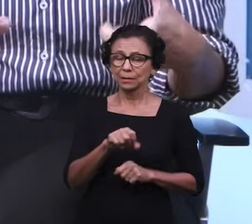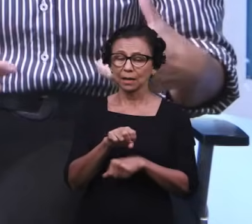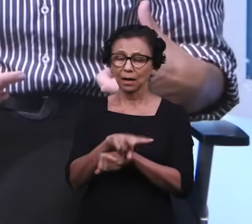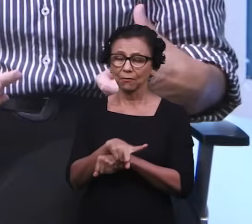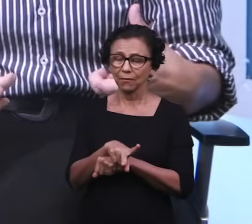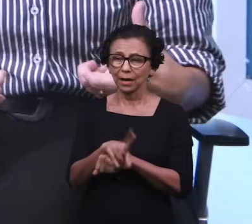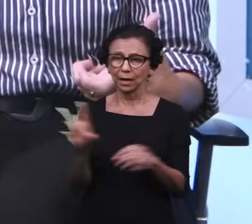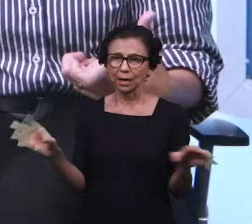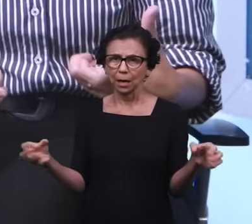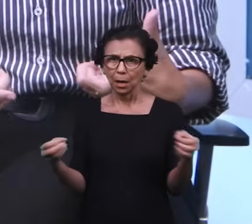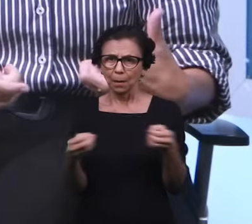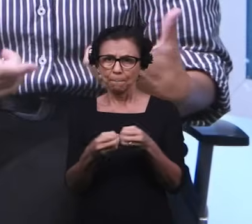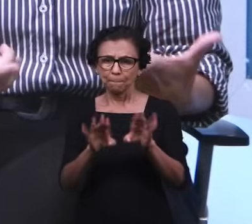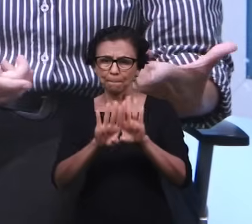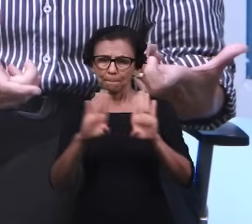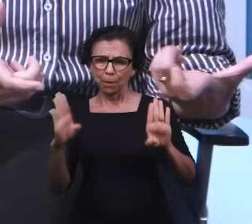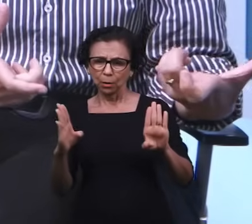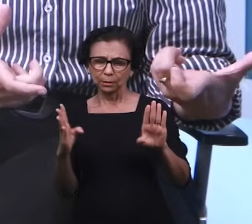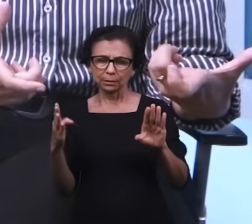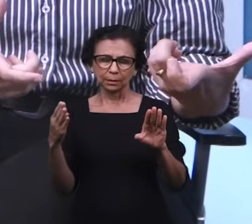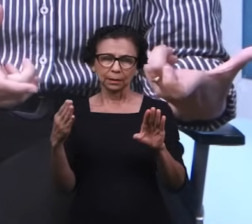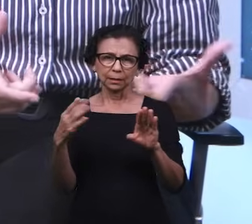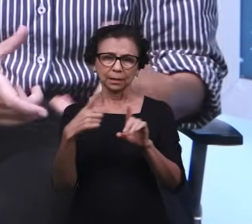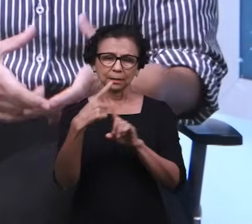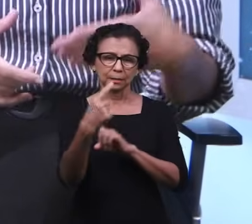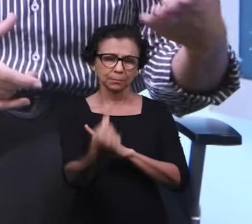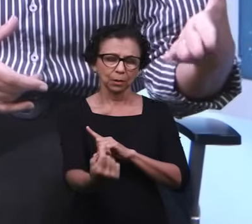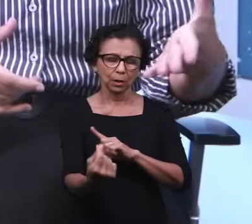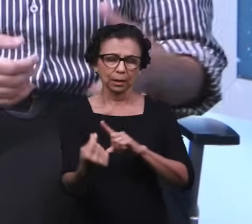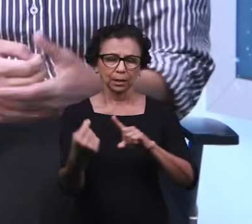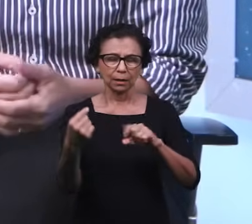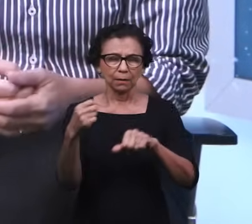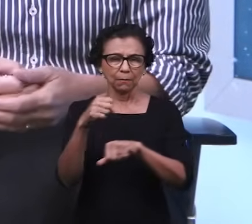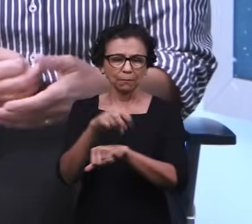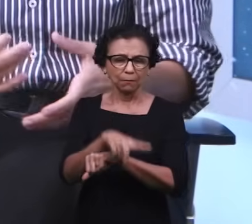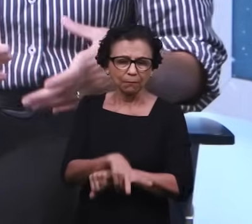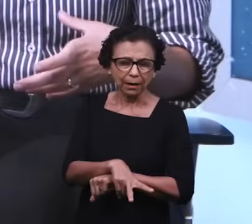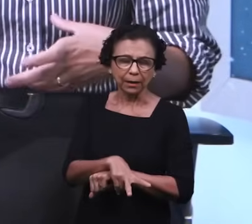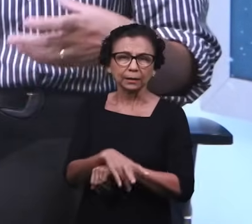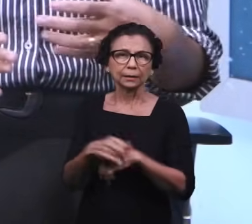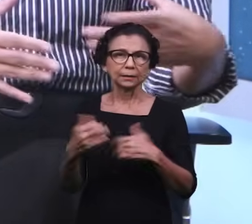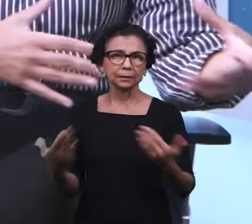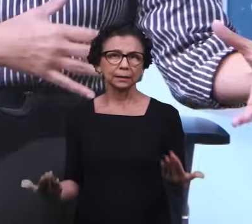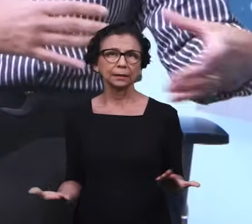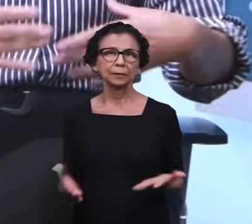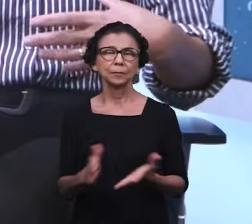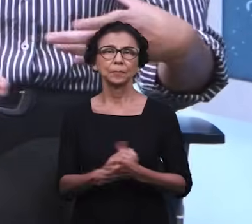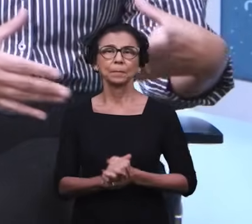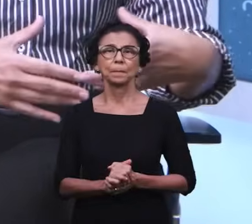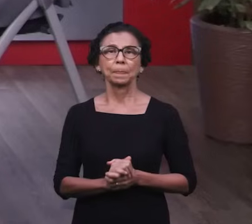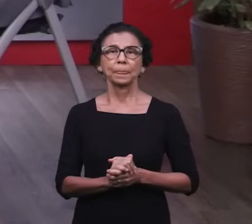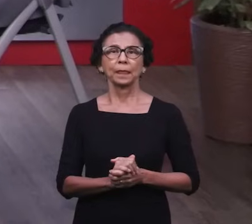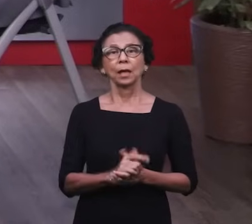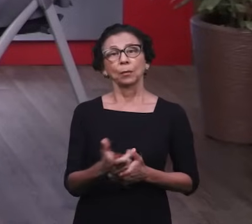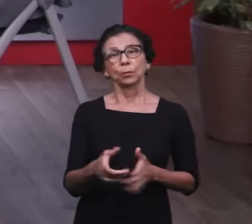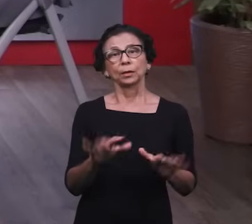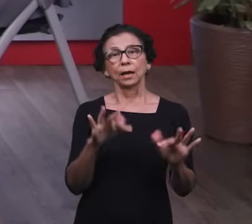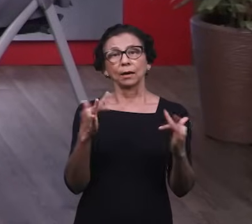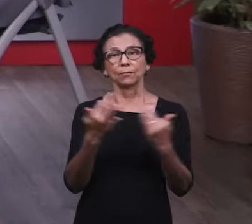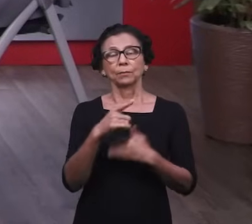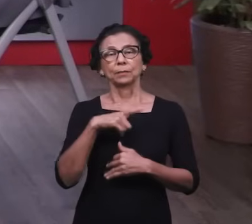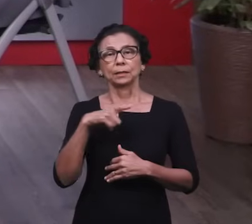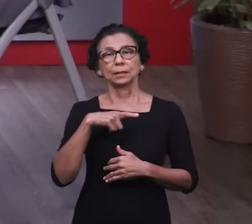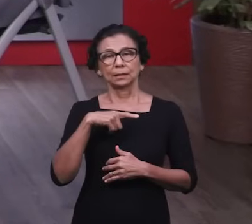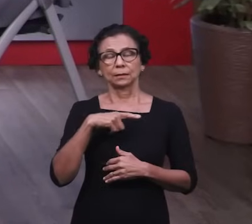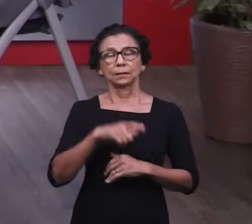têm acesso ao cartão de estacionamento de vaga especial, né? Esse da prefeitura. Então, terapia, correndo de uma